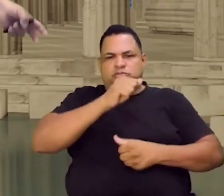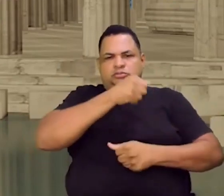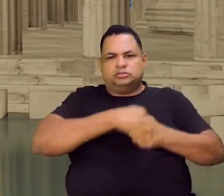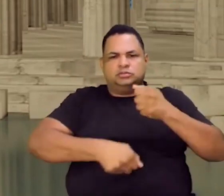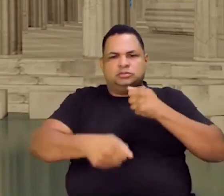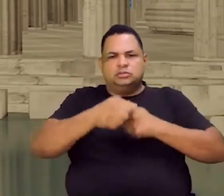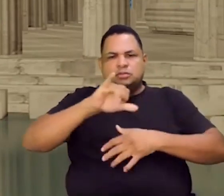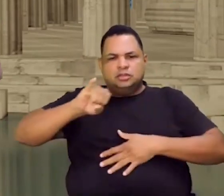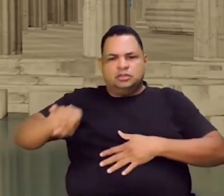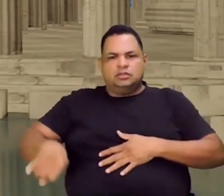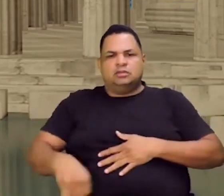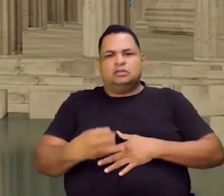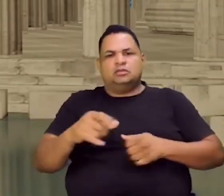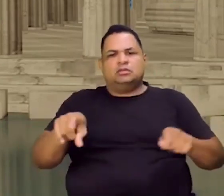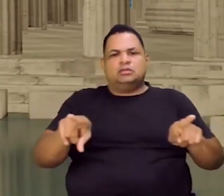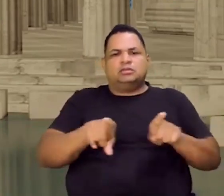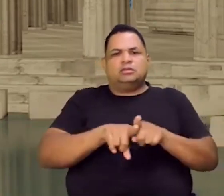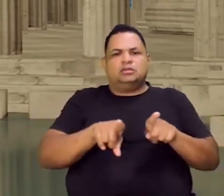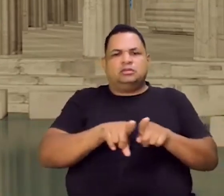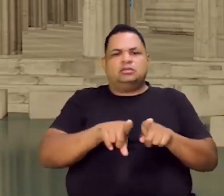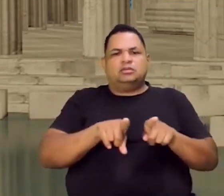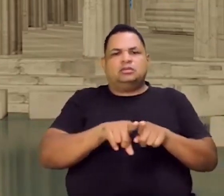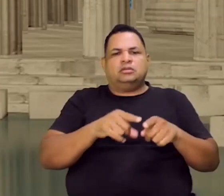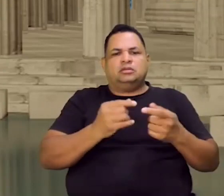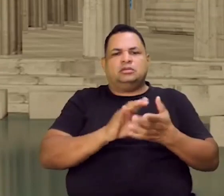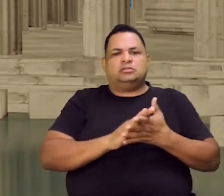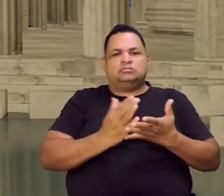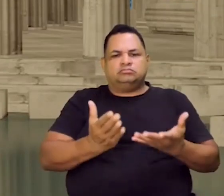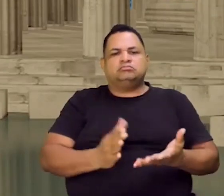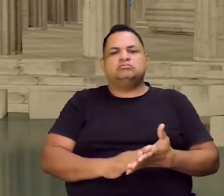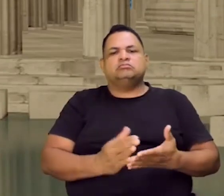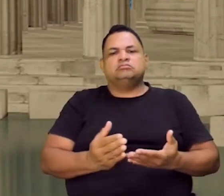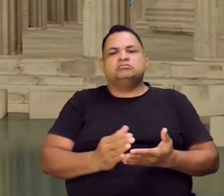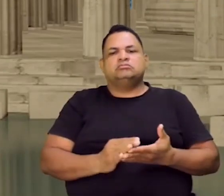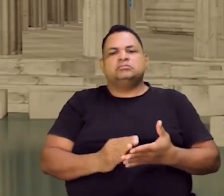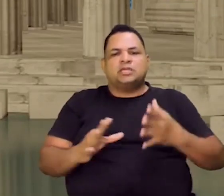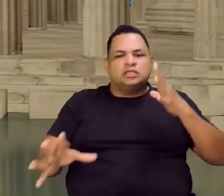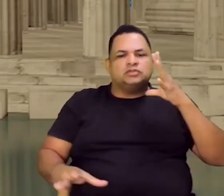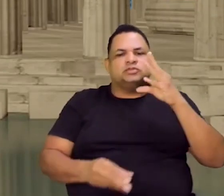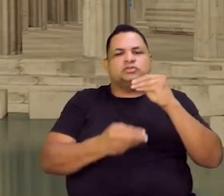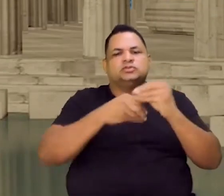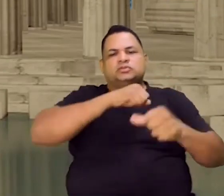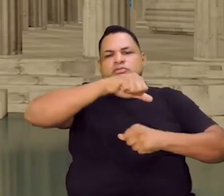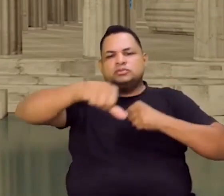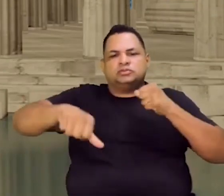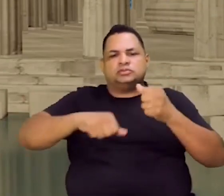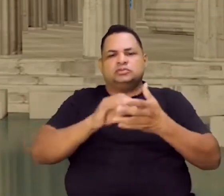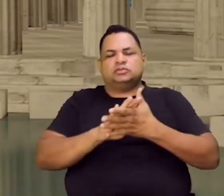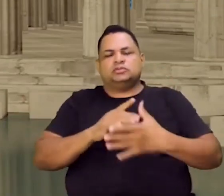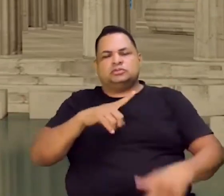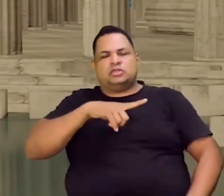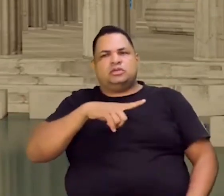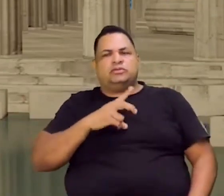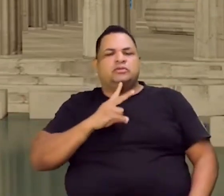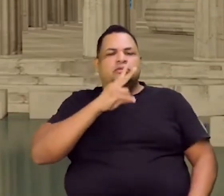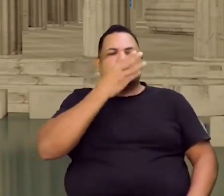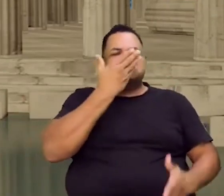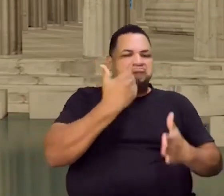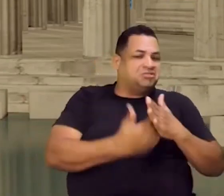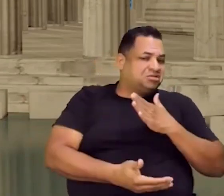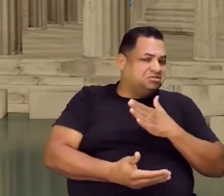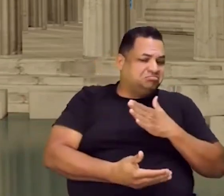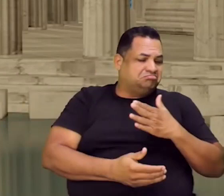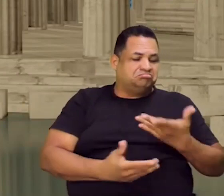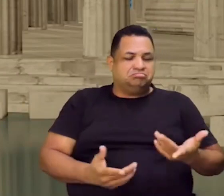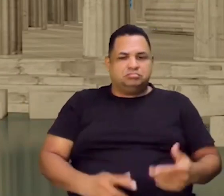situação da humanização também, agariaram, né, mudanças. Uns ganharam forças, outros perderam